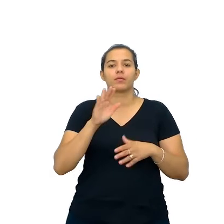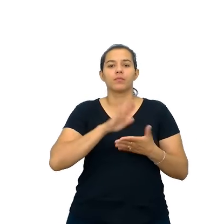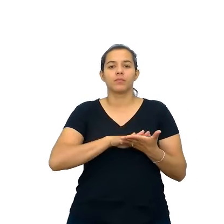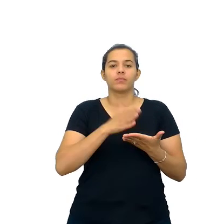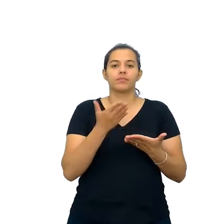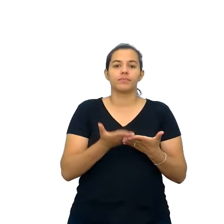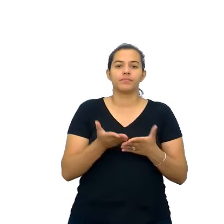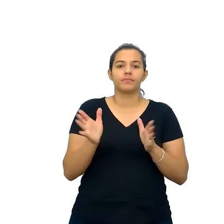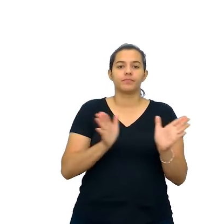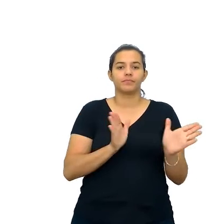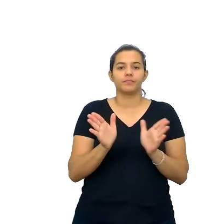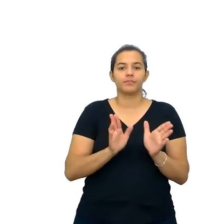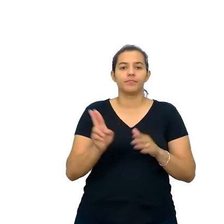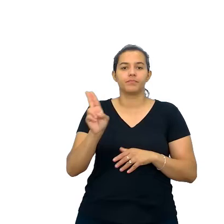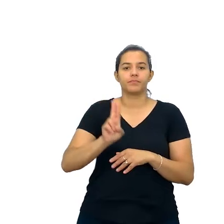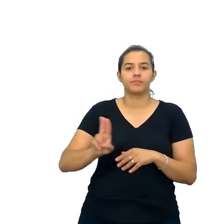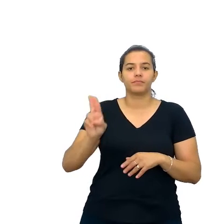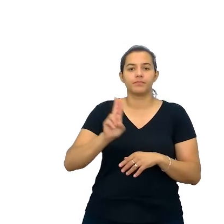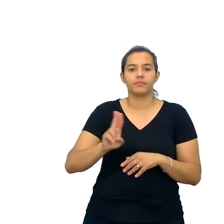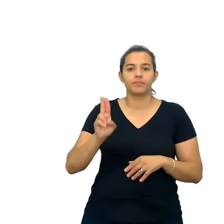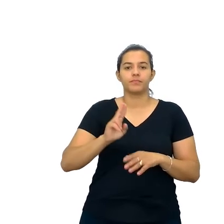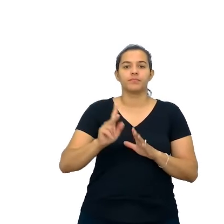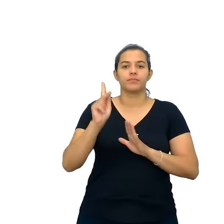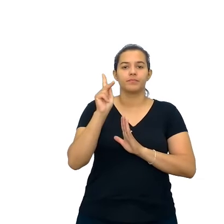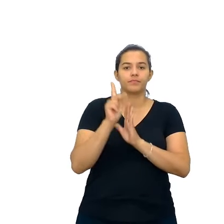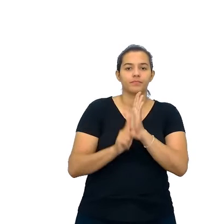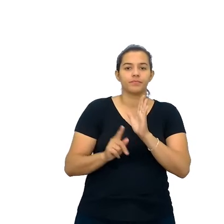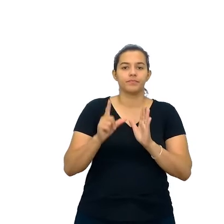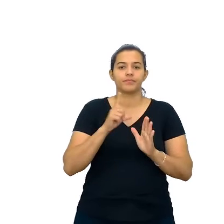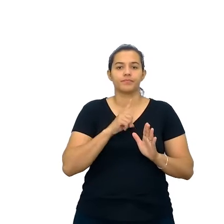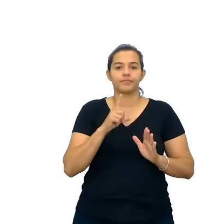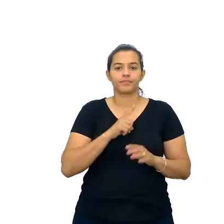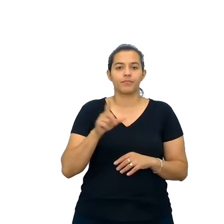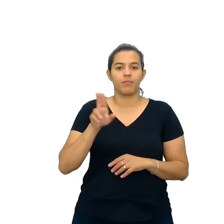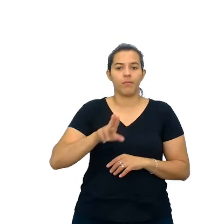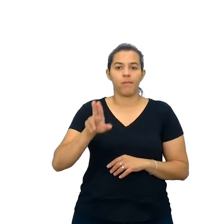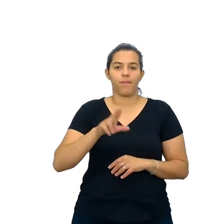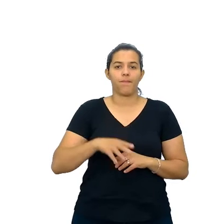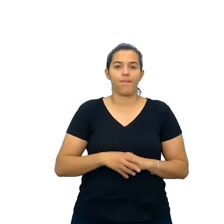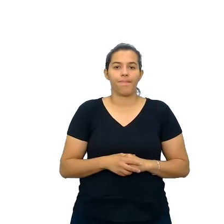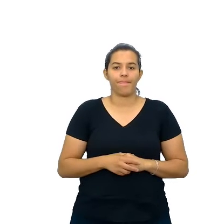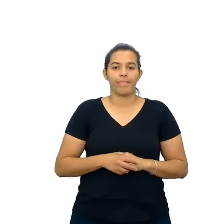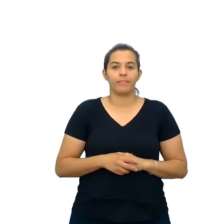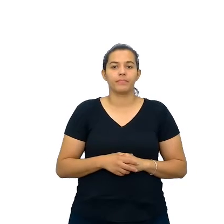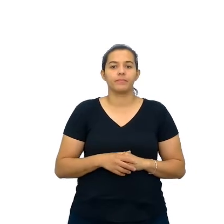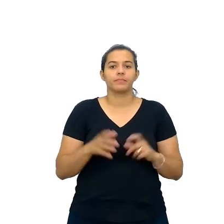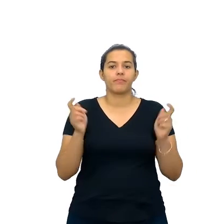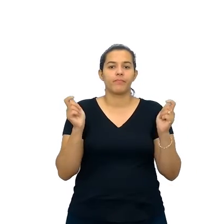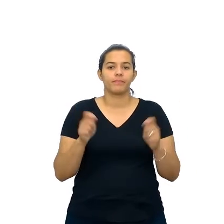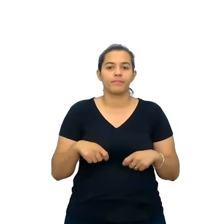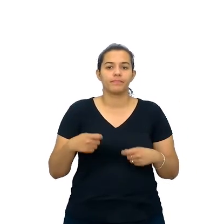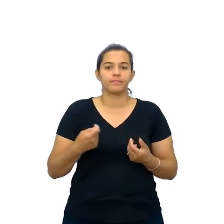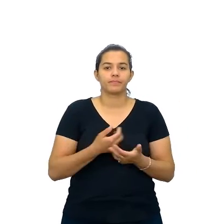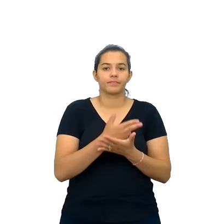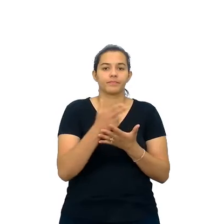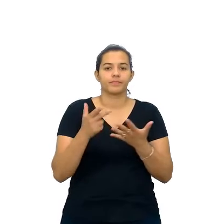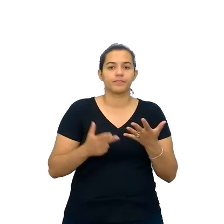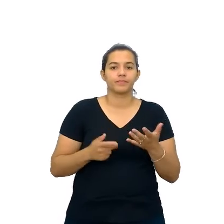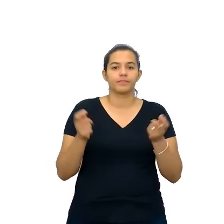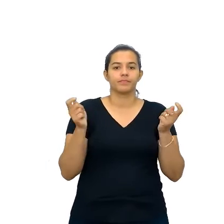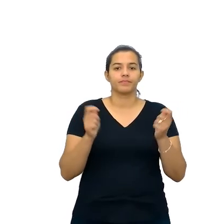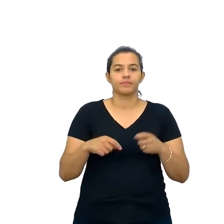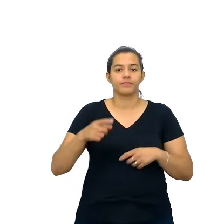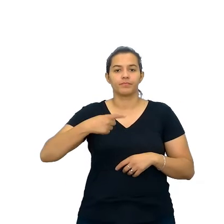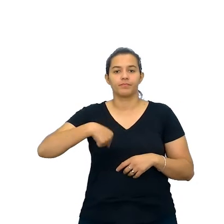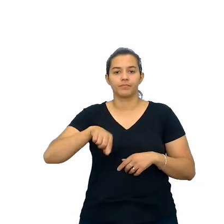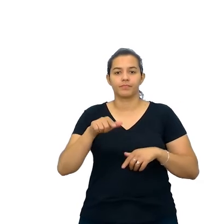interpretá-las utilizando, inclusive, o plano cartesiano como recurso. Então, ele traz um recurso para a gente trabalhar aí